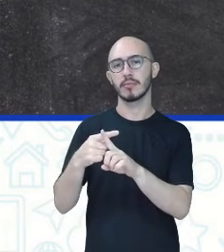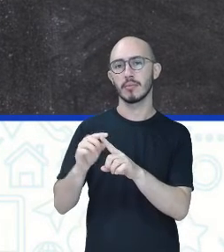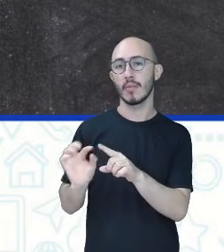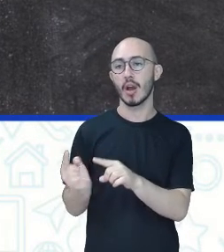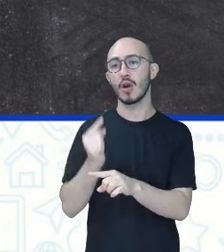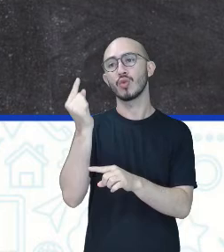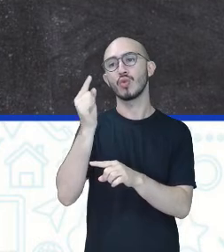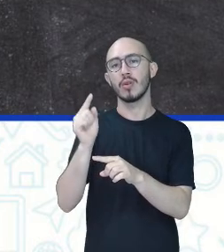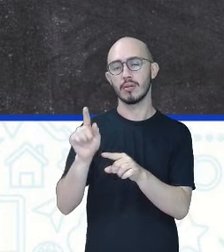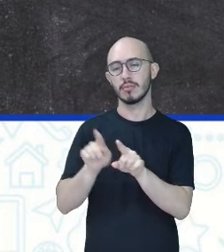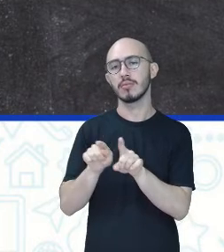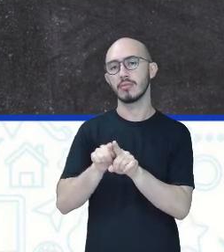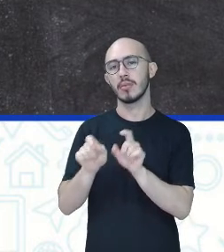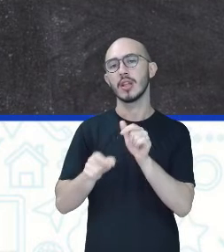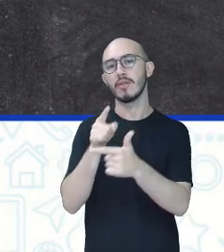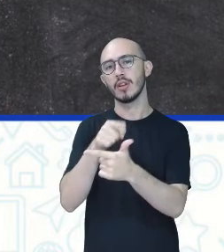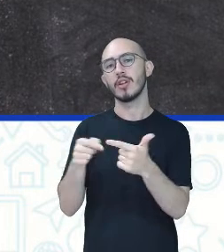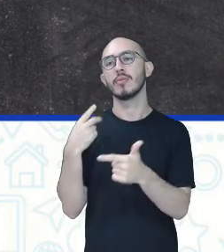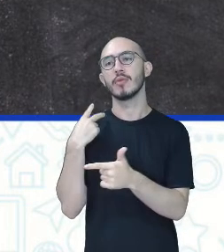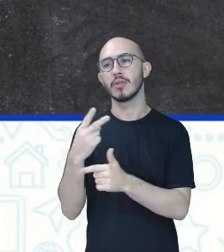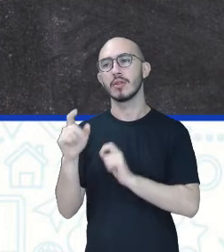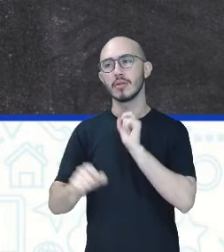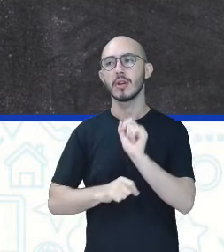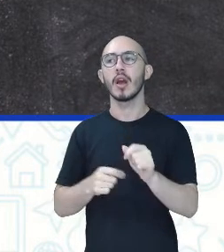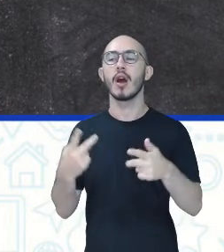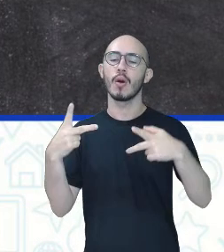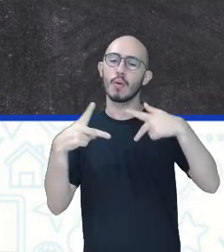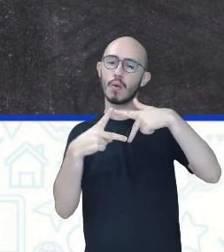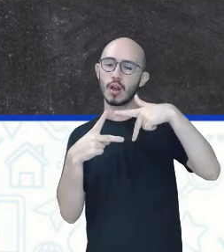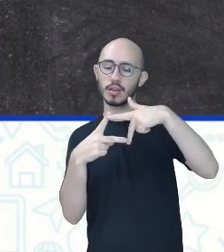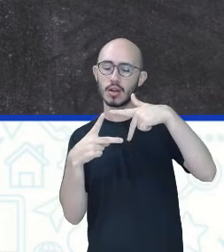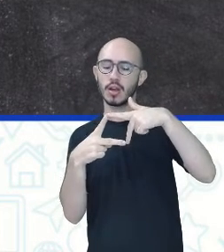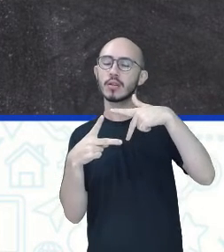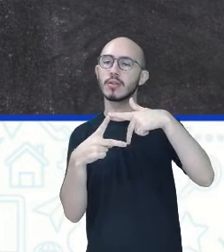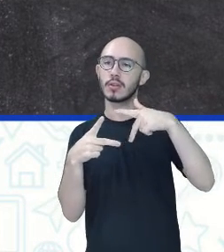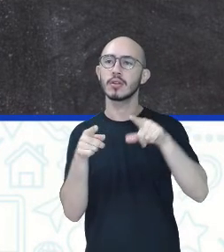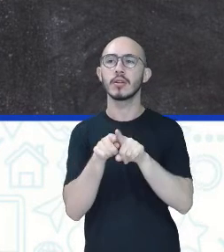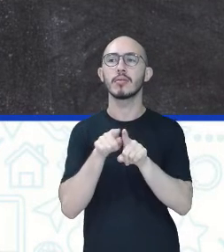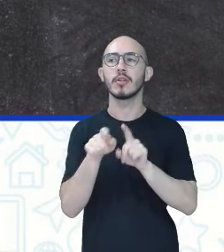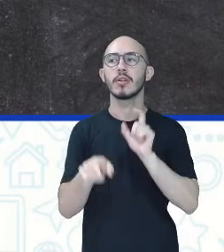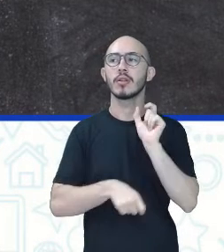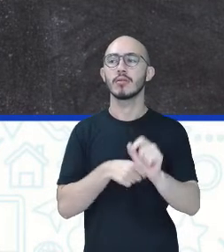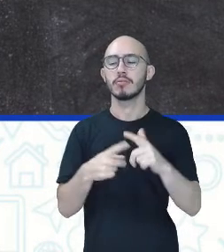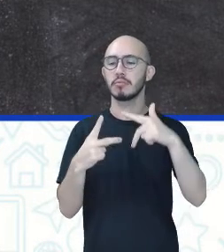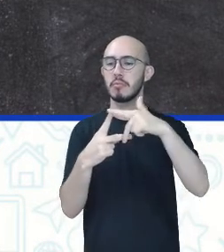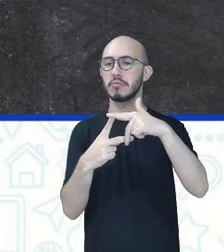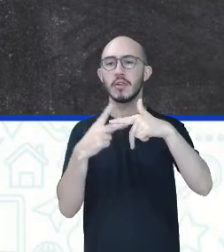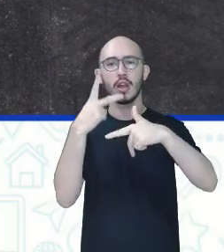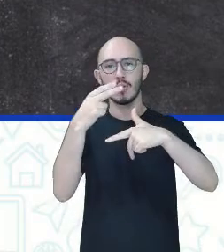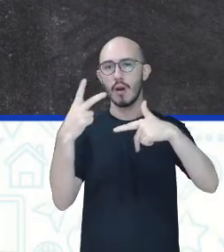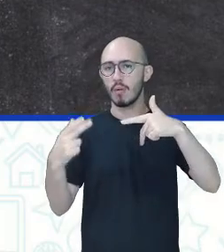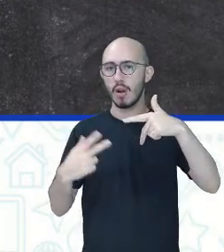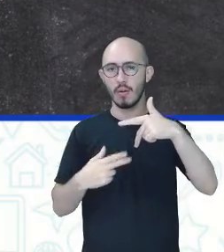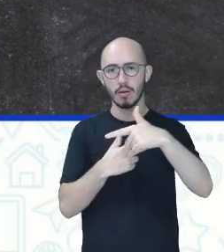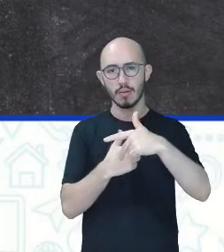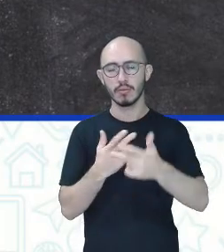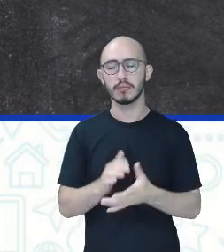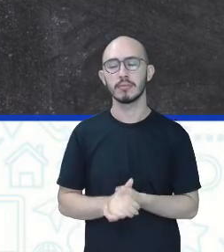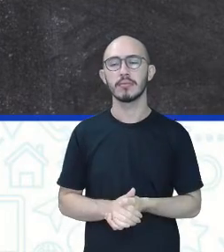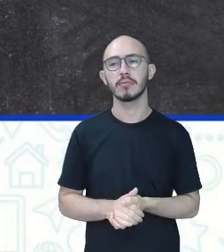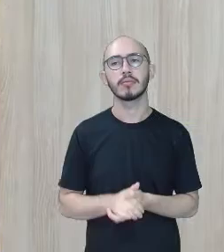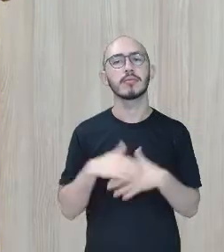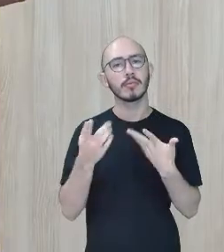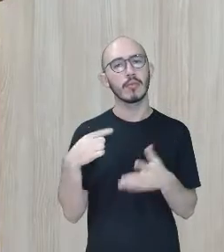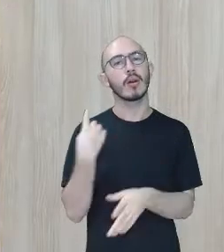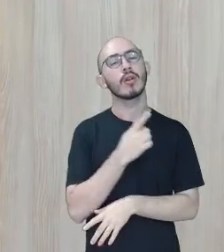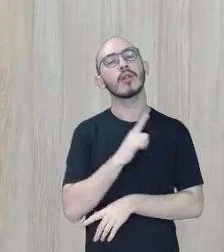um retângulo, certo? Base vezes altura, sendo que no quadrado todos os lados ali são iguais, tá bom? Então